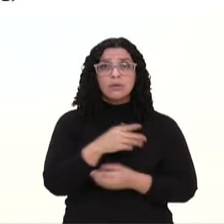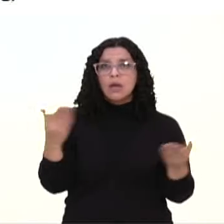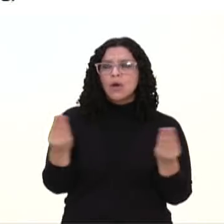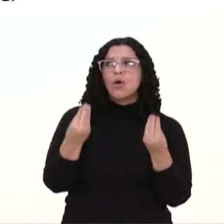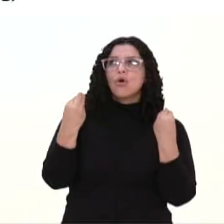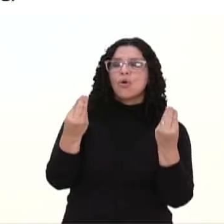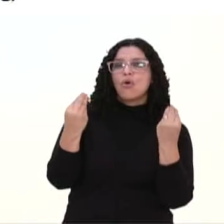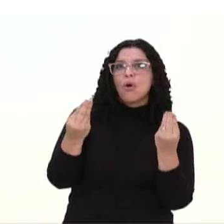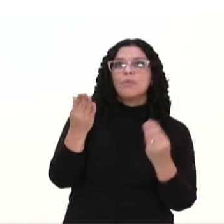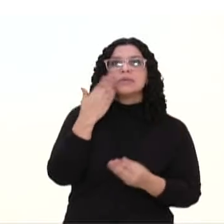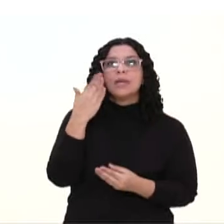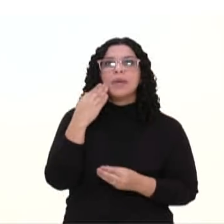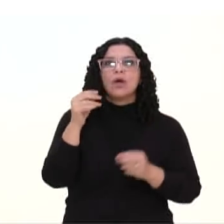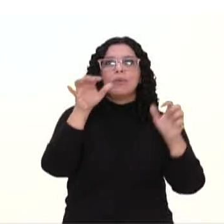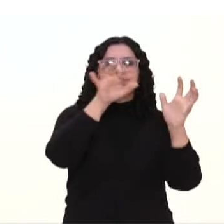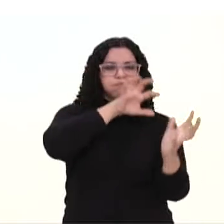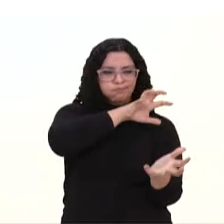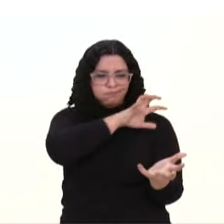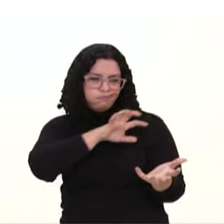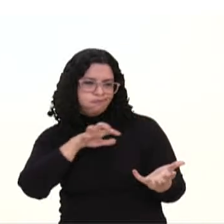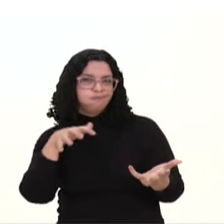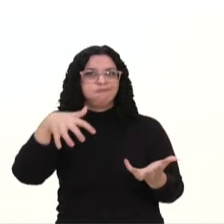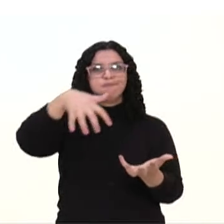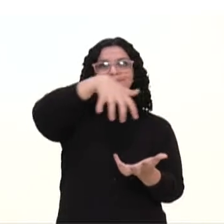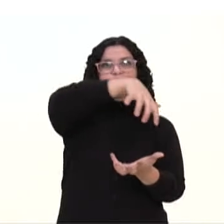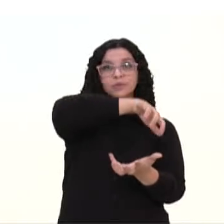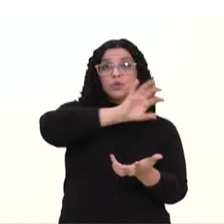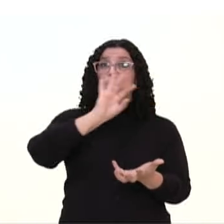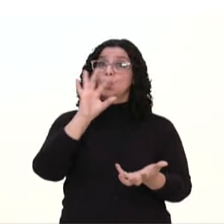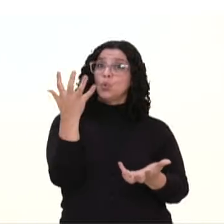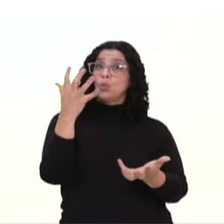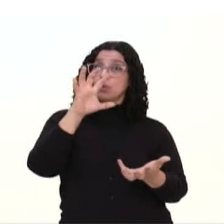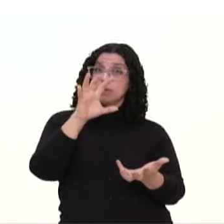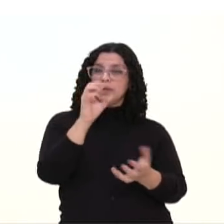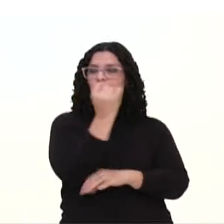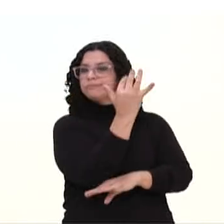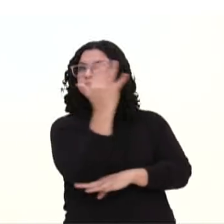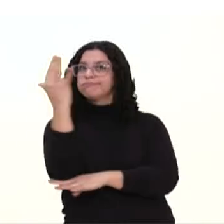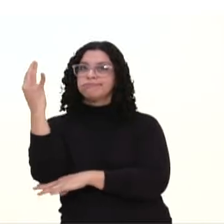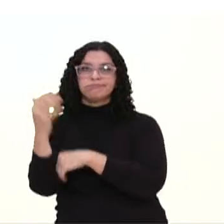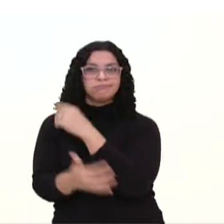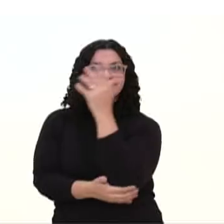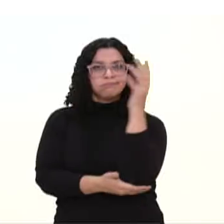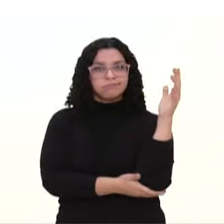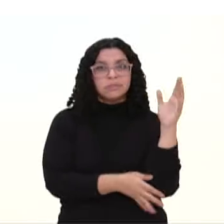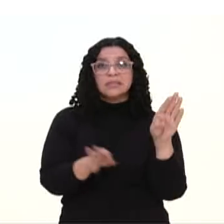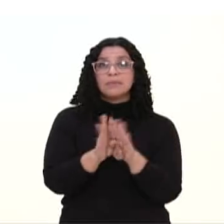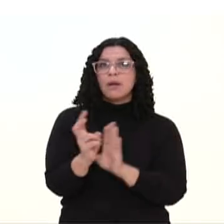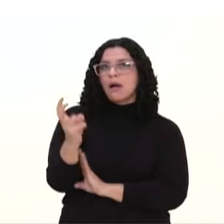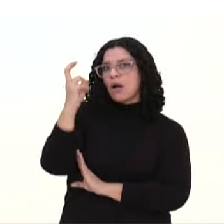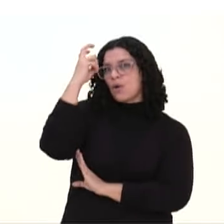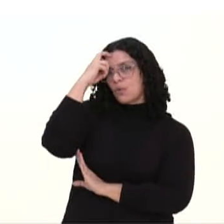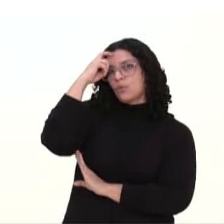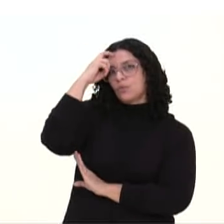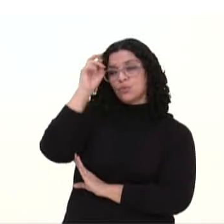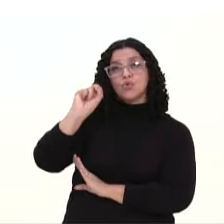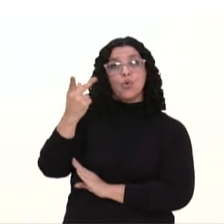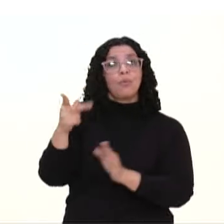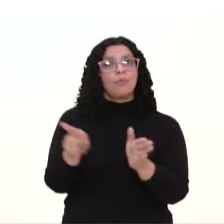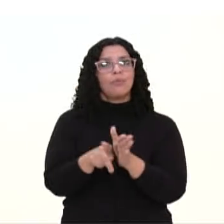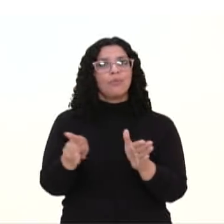conceber como são a atmosfera, o clima, a vegetação, a cultura ou